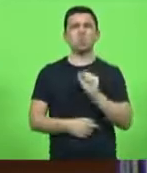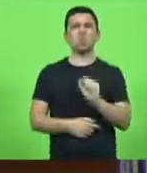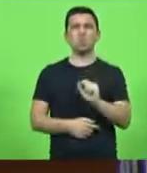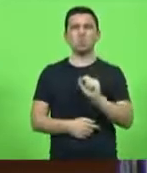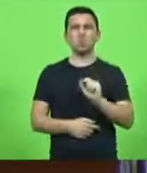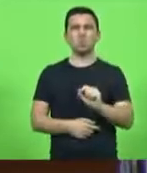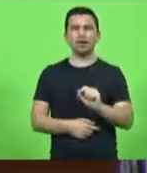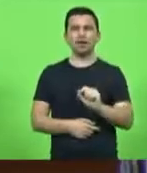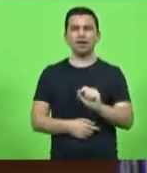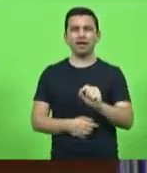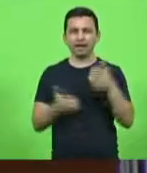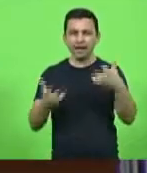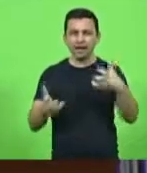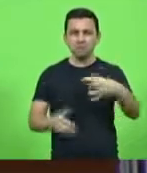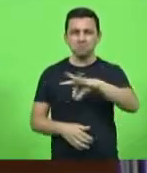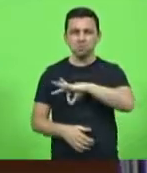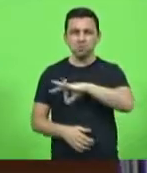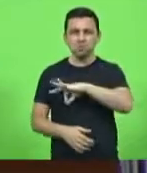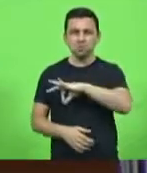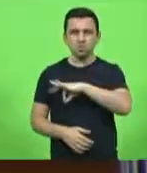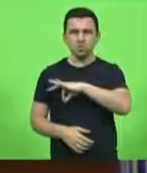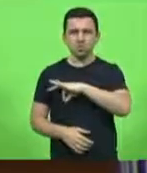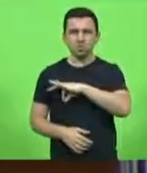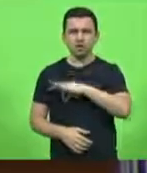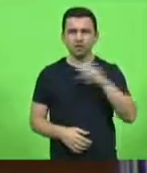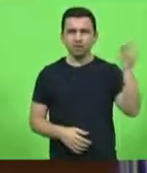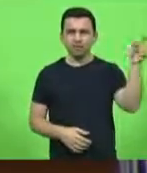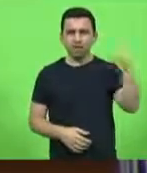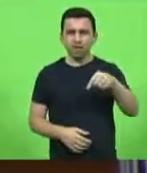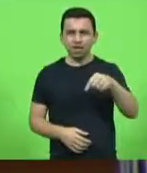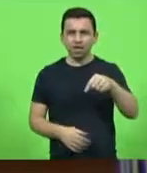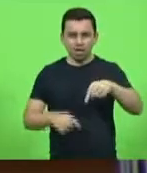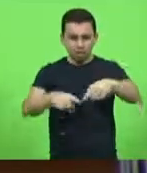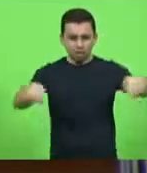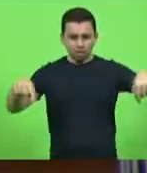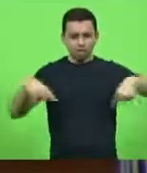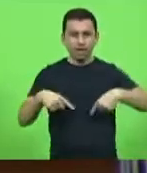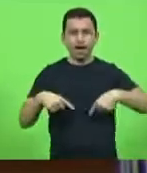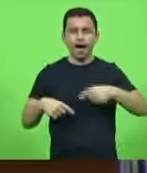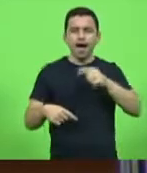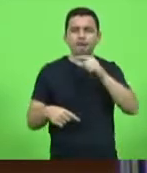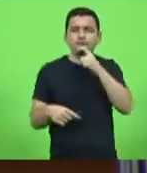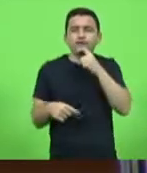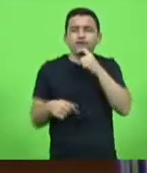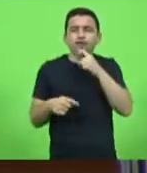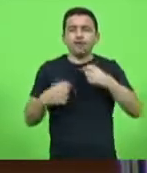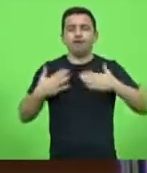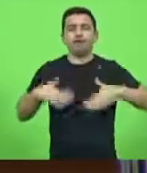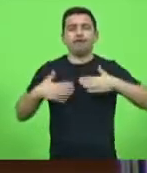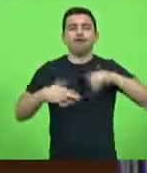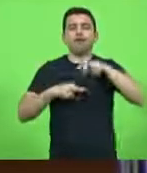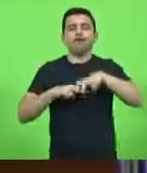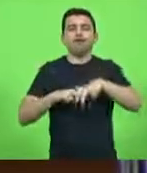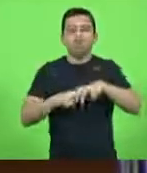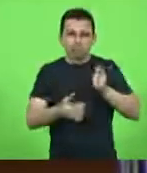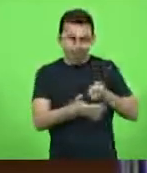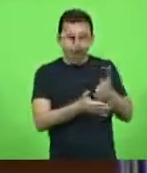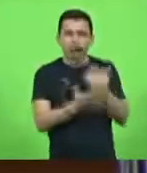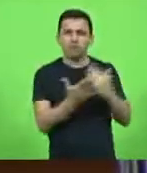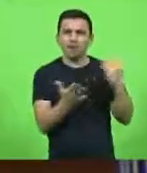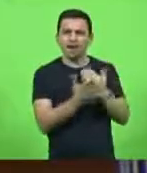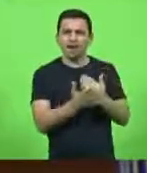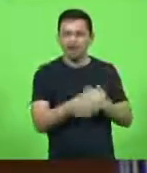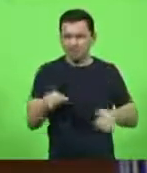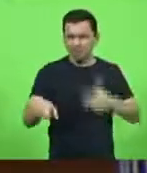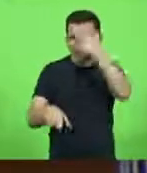trazer policial para ficar dentro do escritório no ar condicionado pagando mais do que quem